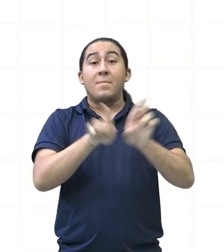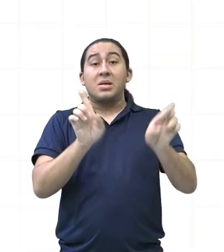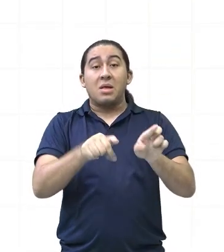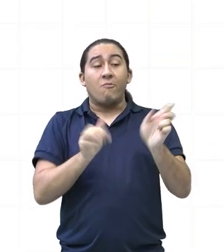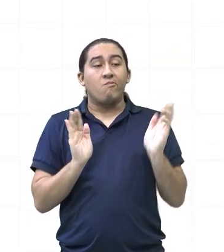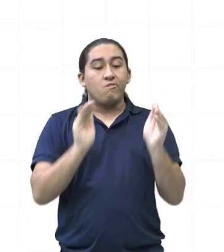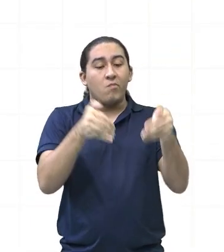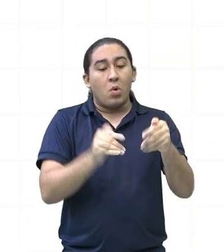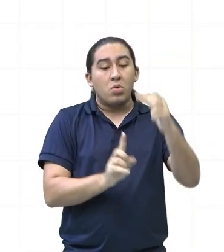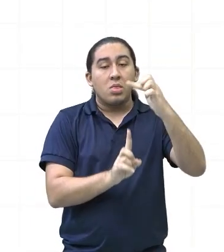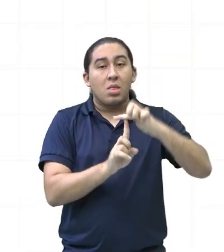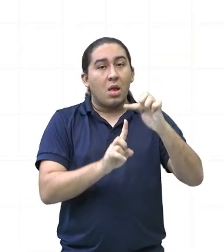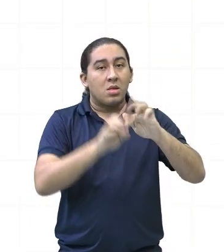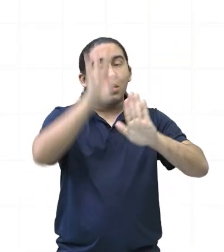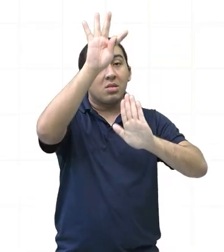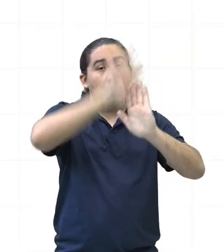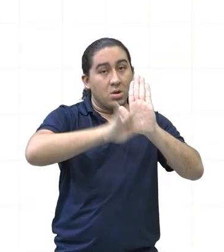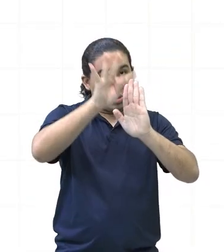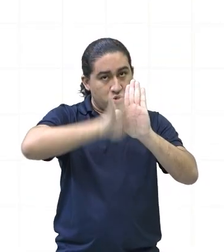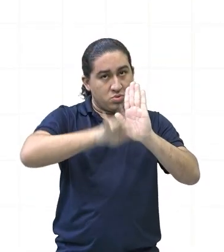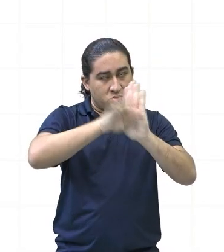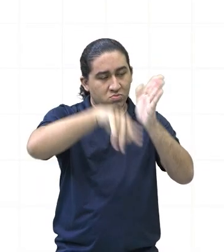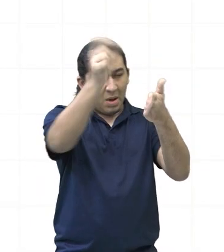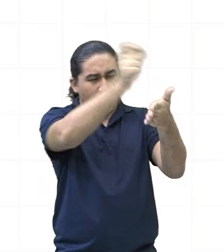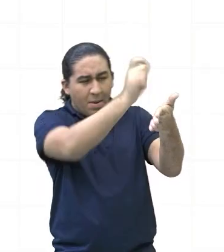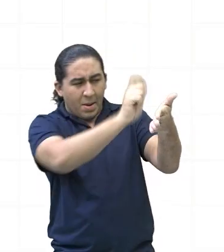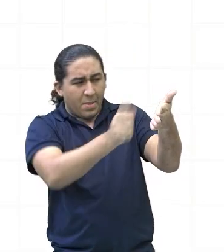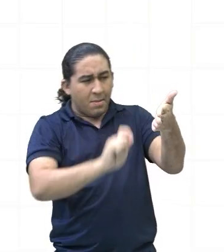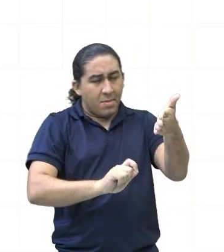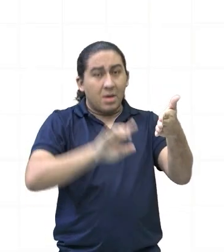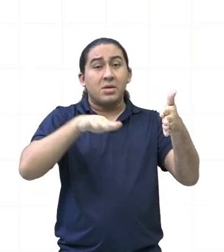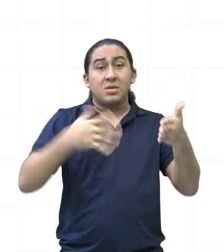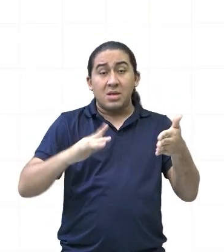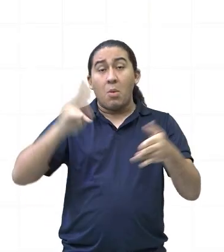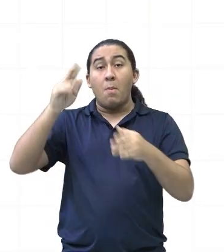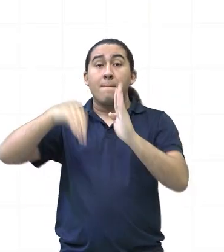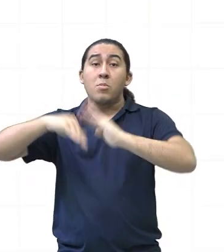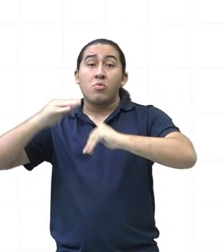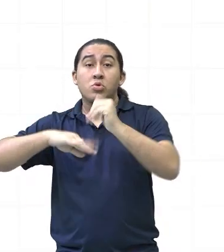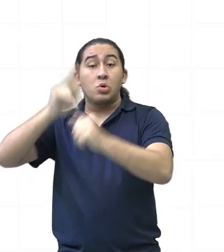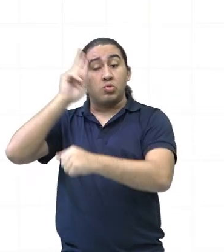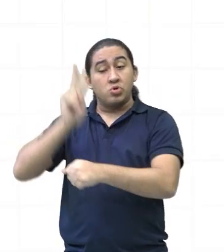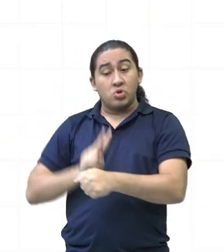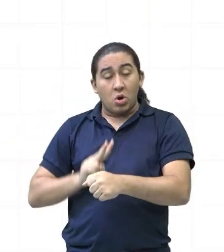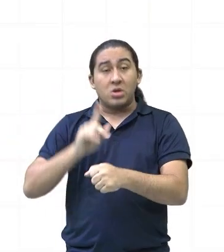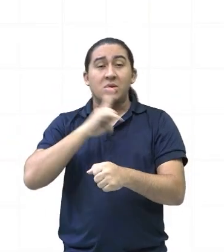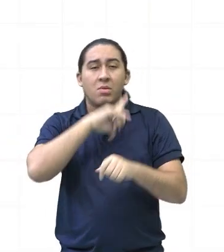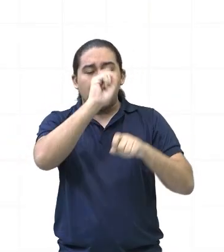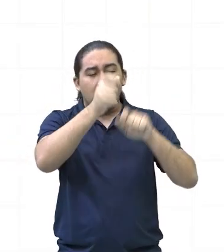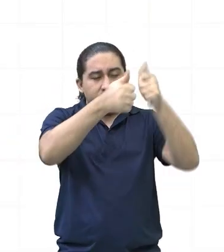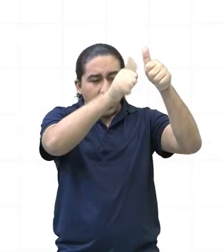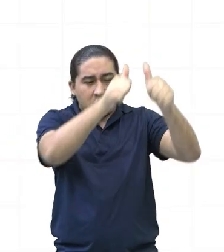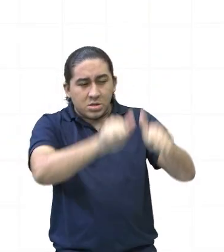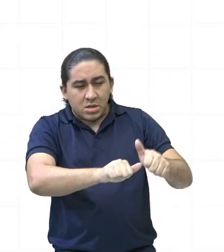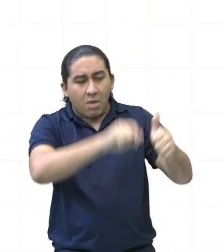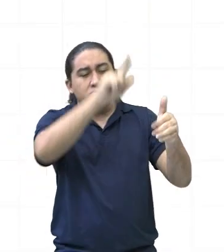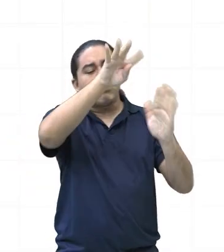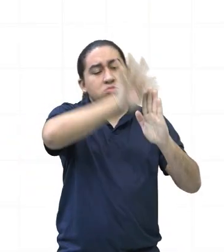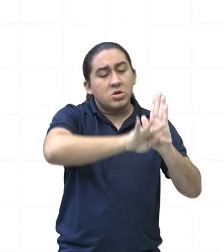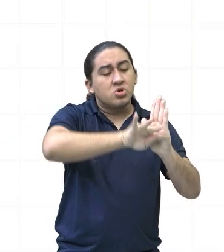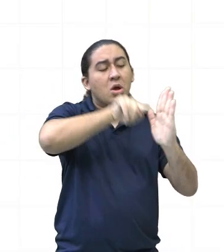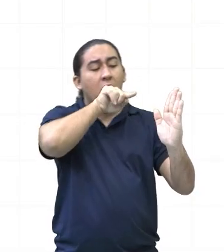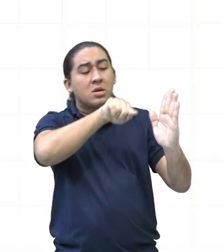escrita, tá? Então, a paleografia ela vai ajudar os historiadores a desvendar, né, a de que século pertence,